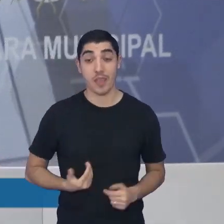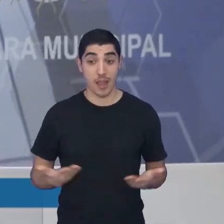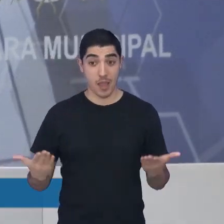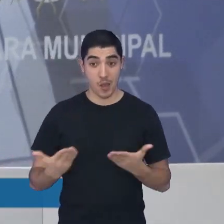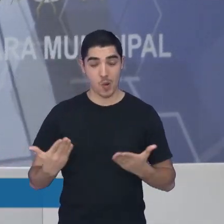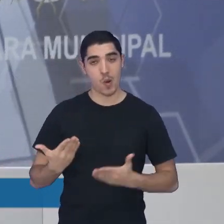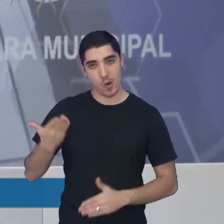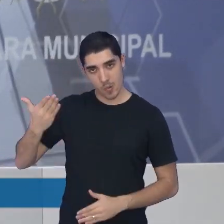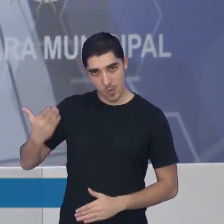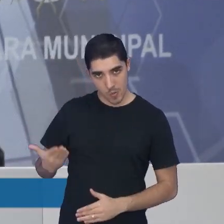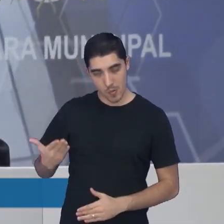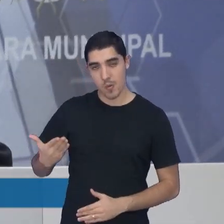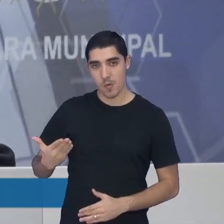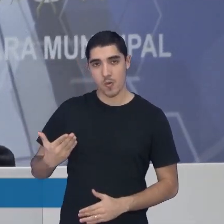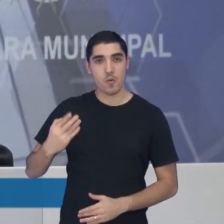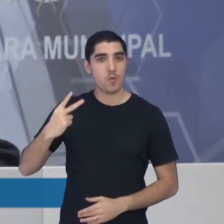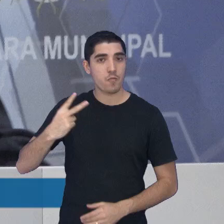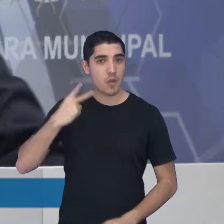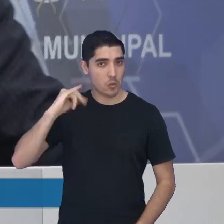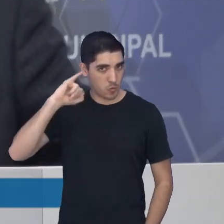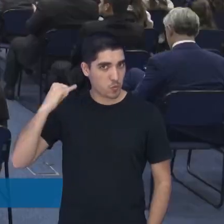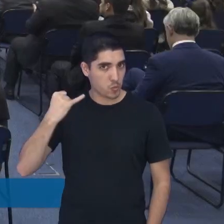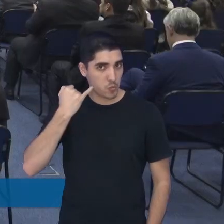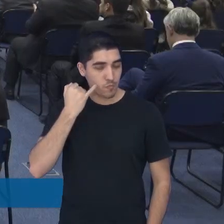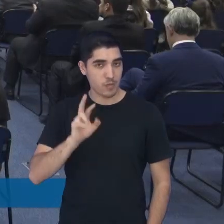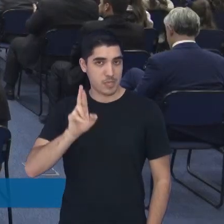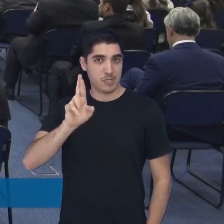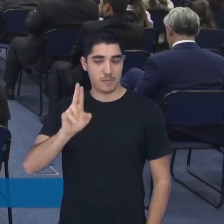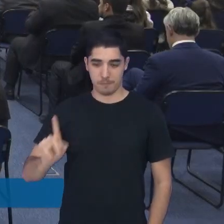o presidente da mesa, vereador Juvenil Silvério.